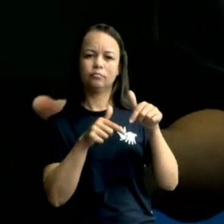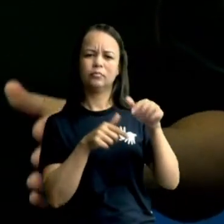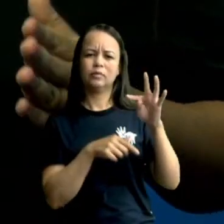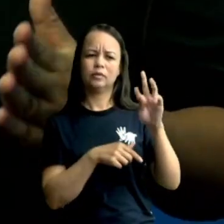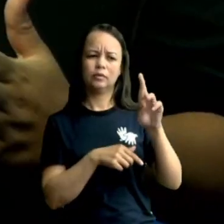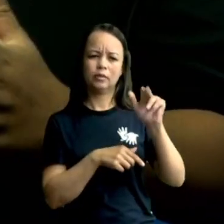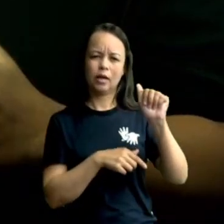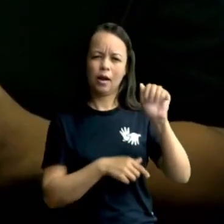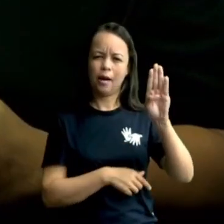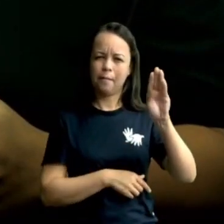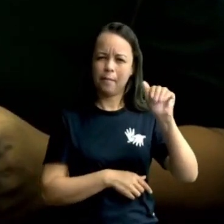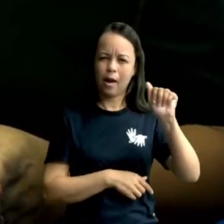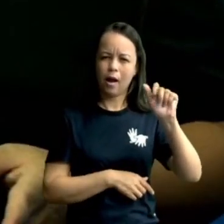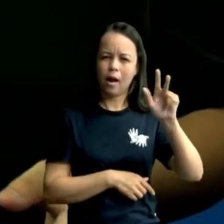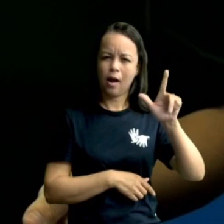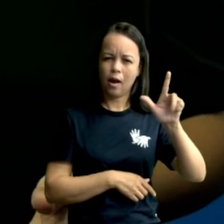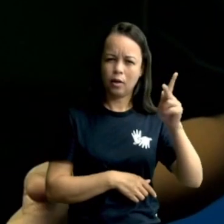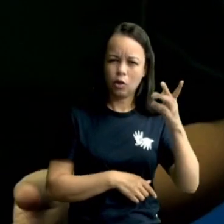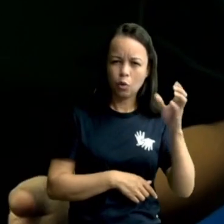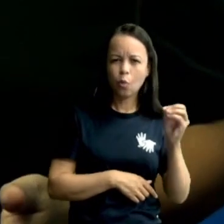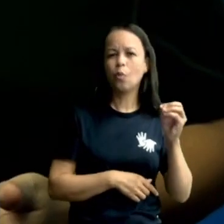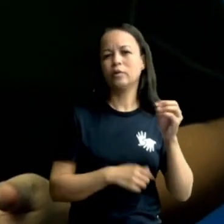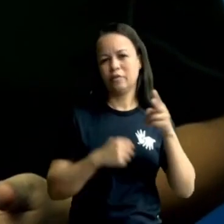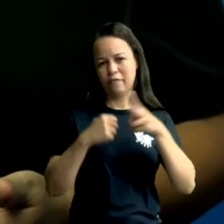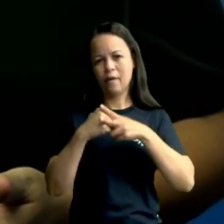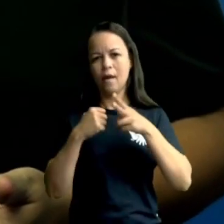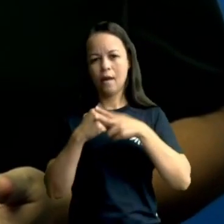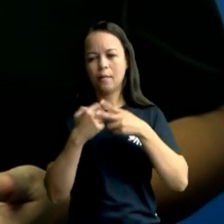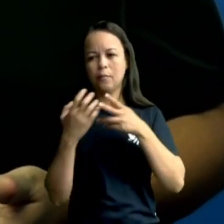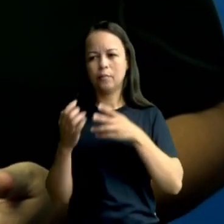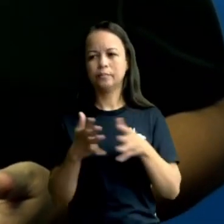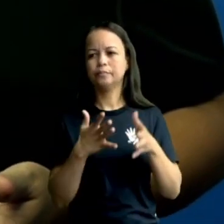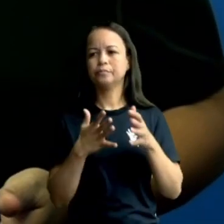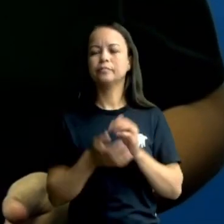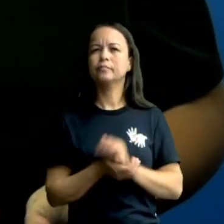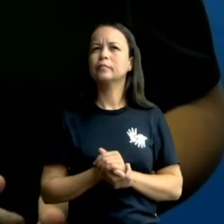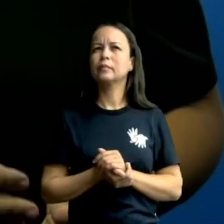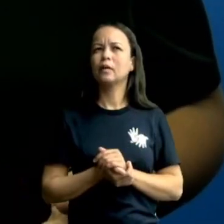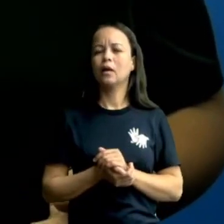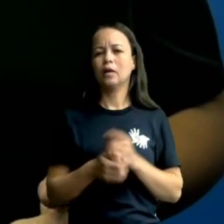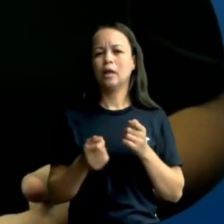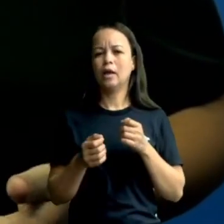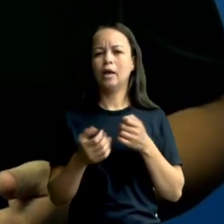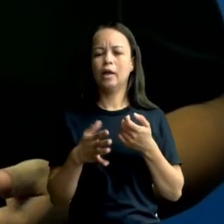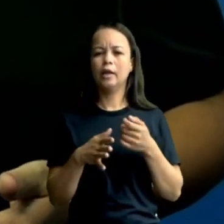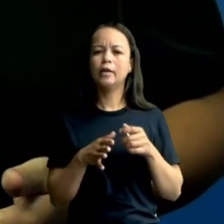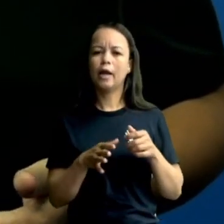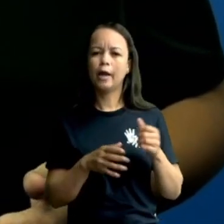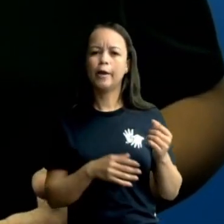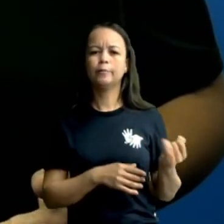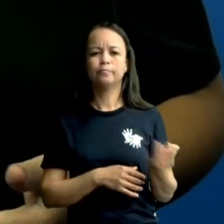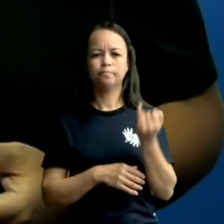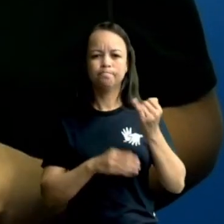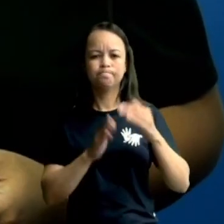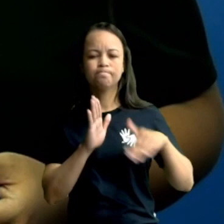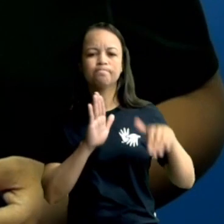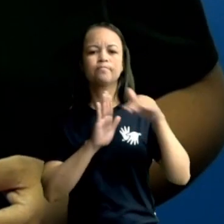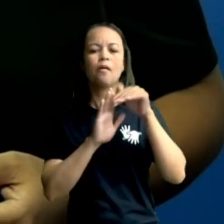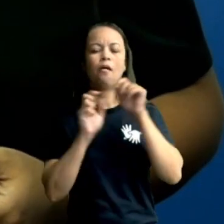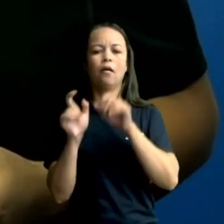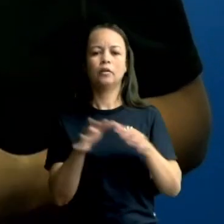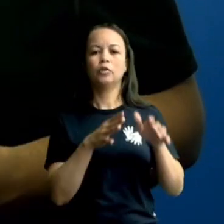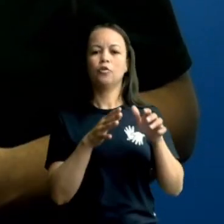é um substantivo deverbal, né? Porque ele é originário de um